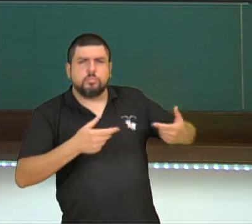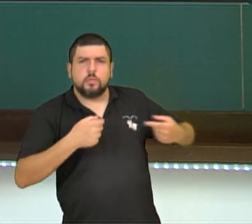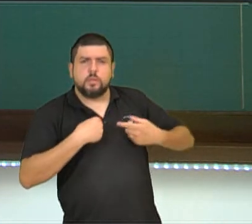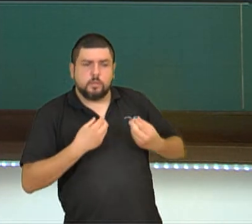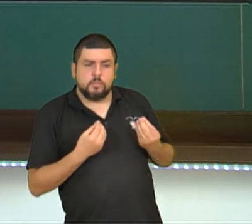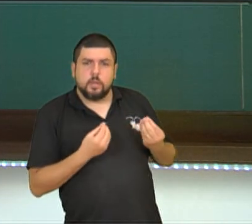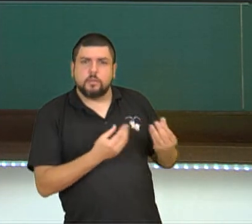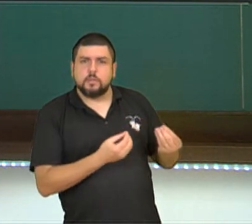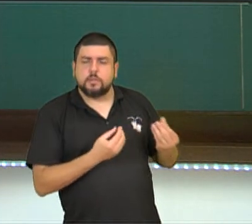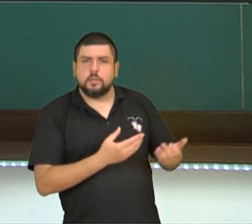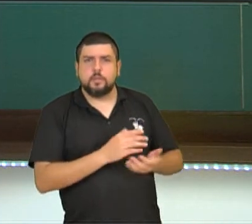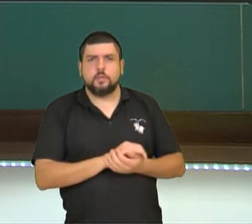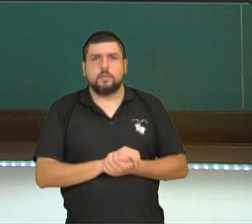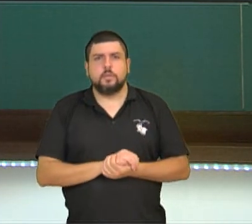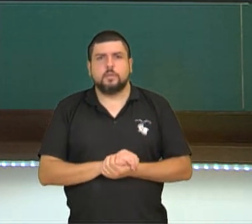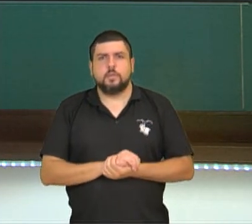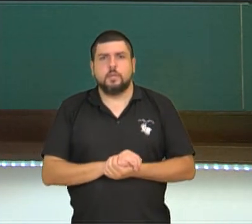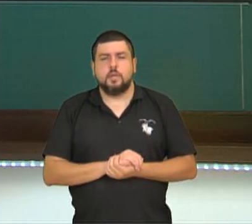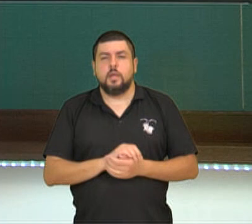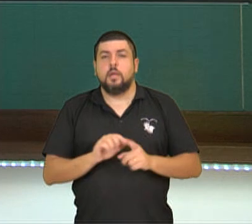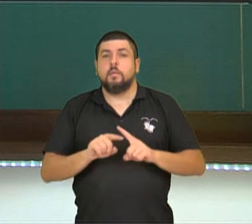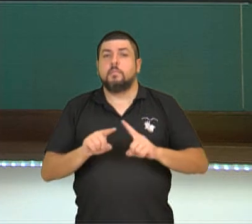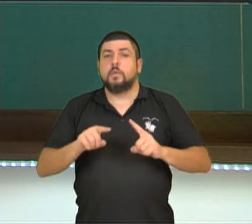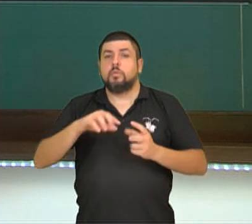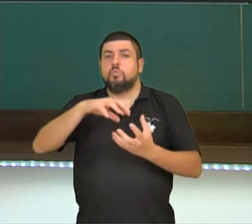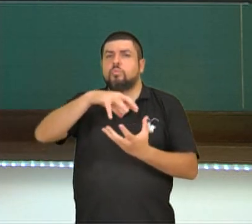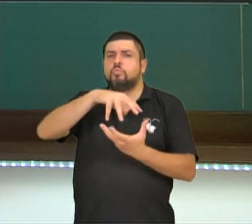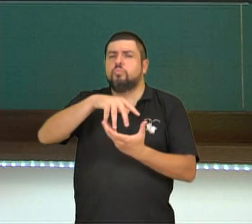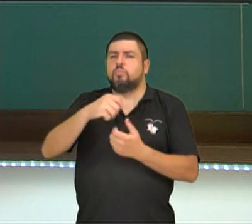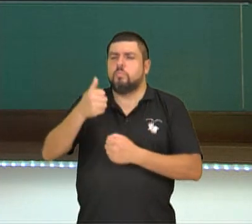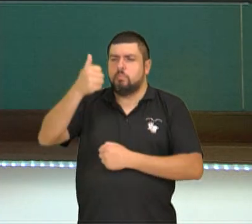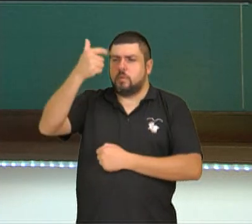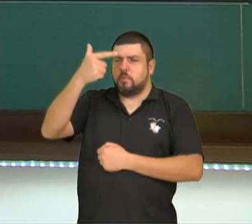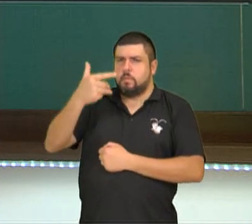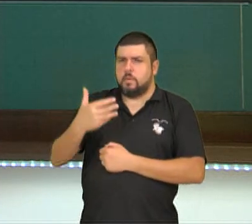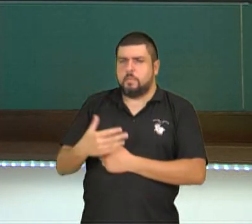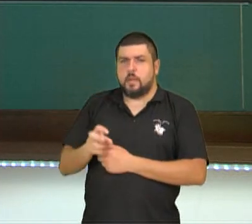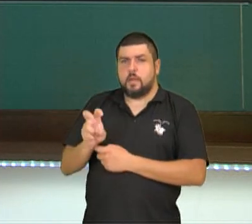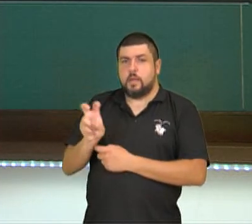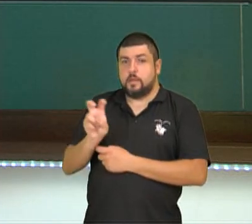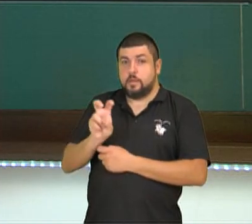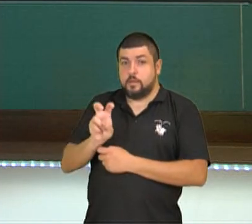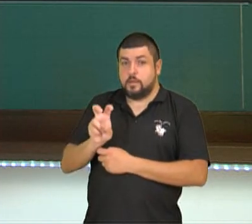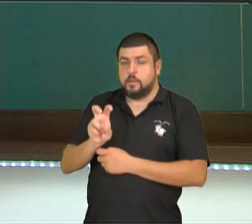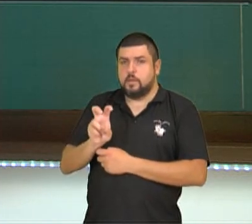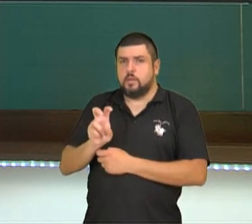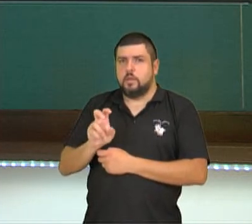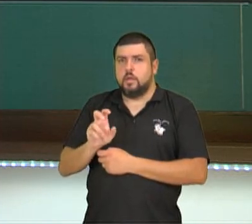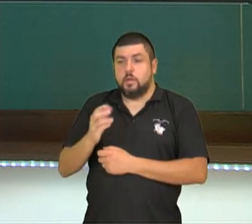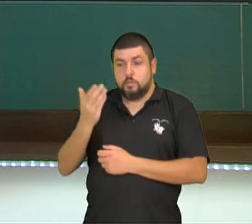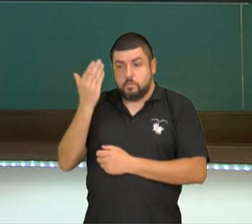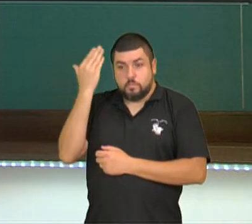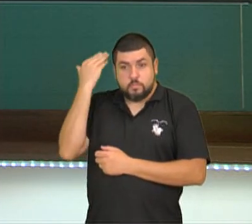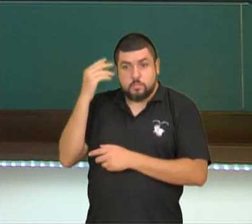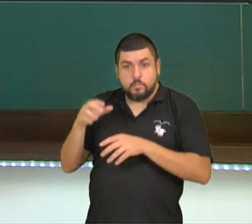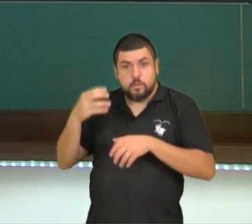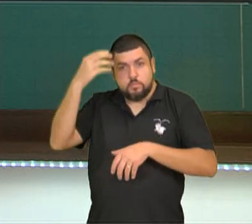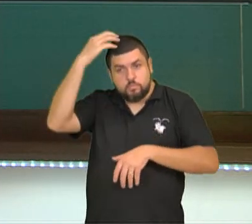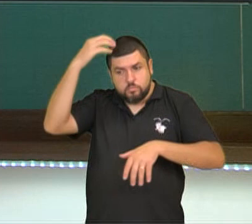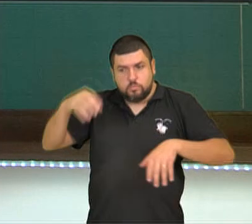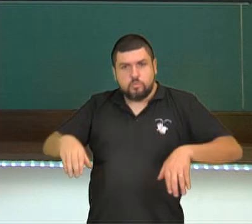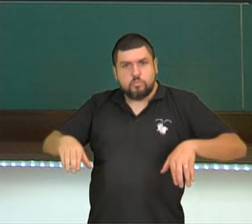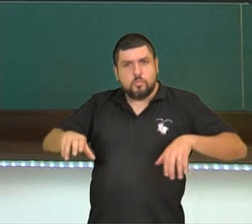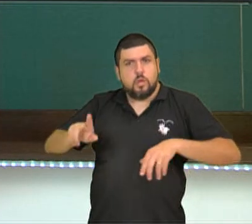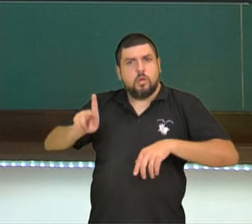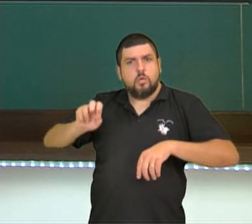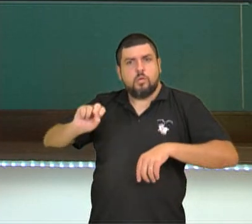cereais mais plantados e consumidos no mundo, inclusive no Reino de Kush era o principal alimento dos cuxitas, né? Tava